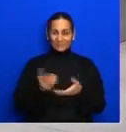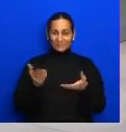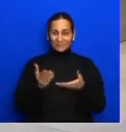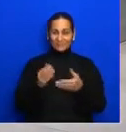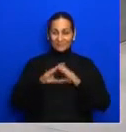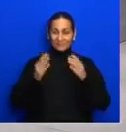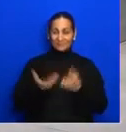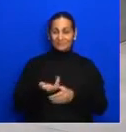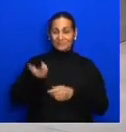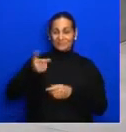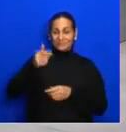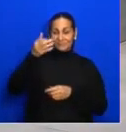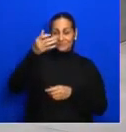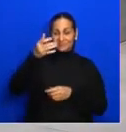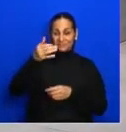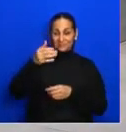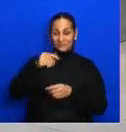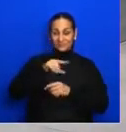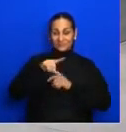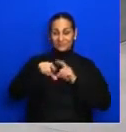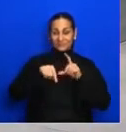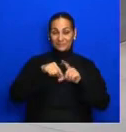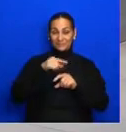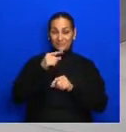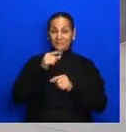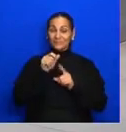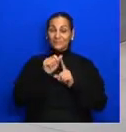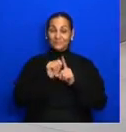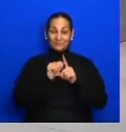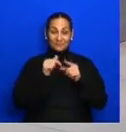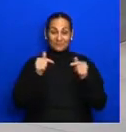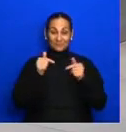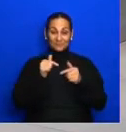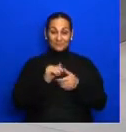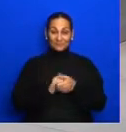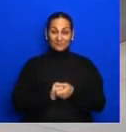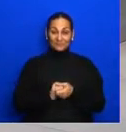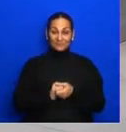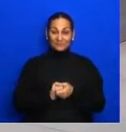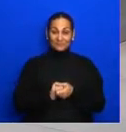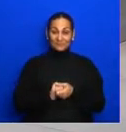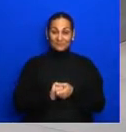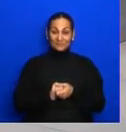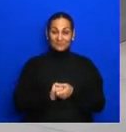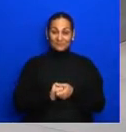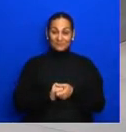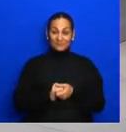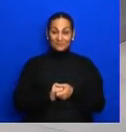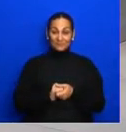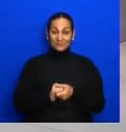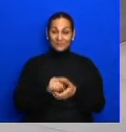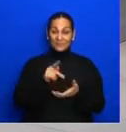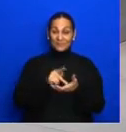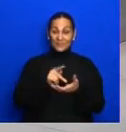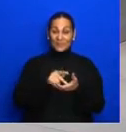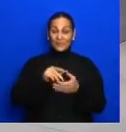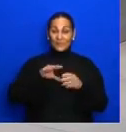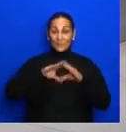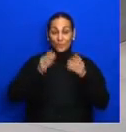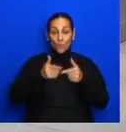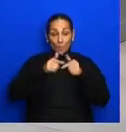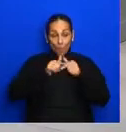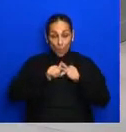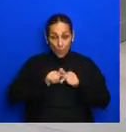Agora o Globo será reabastecido para o sorteio do mês da sorte. Na verdade, o Globo será